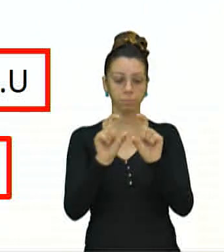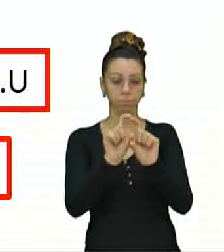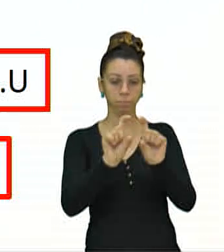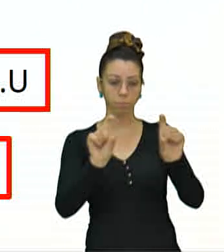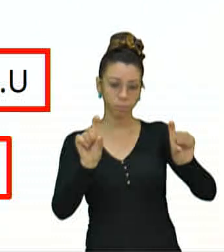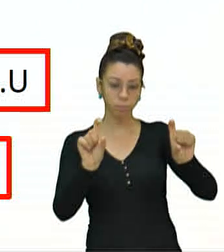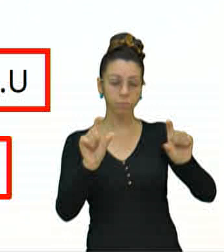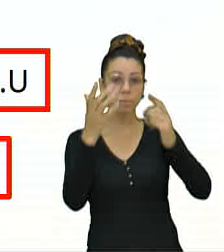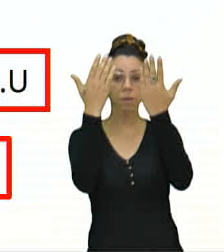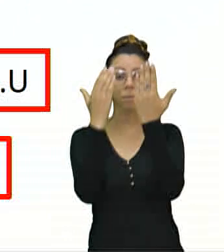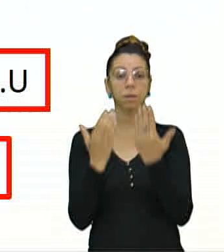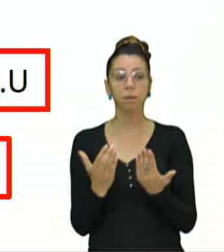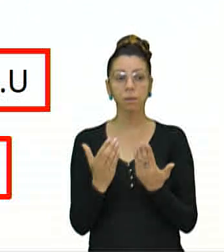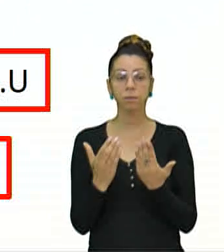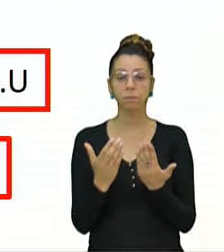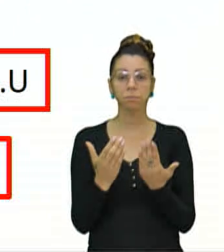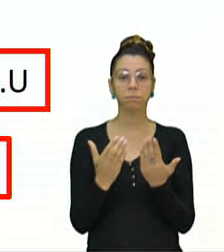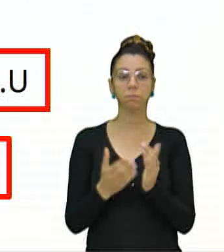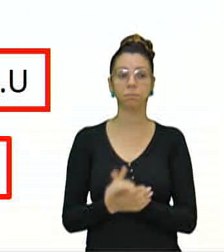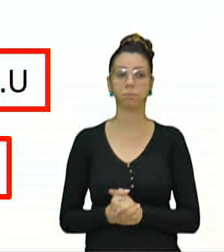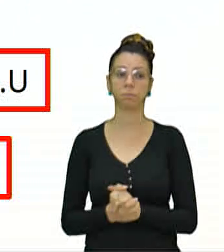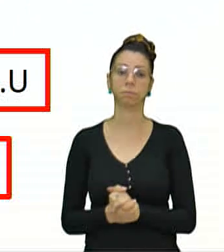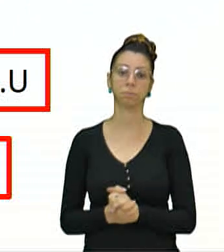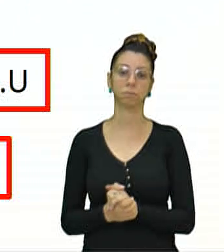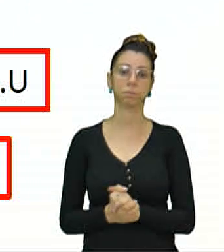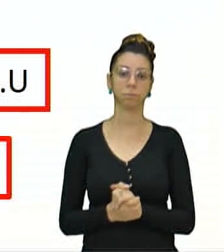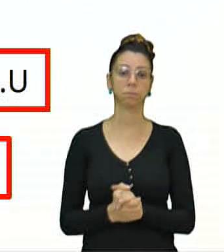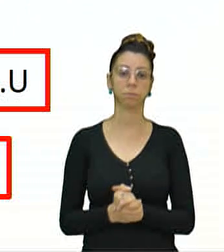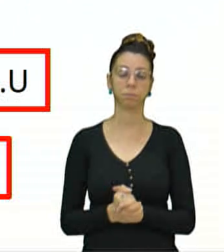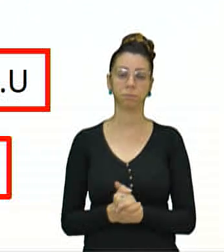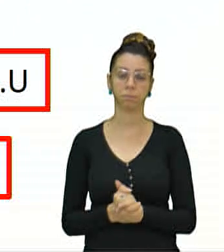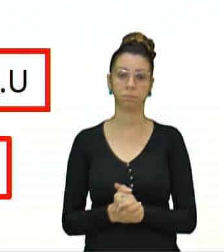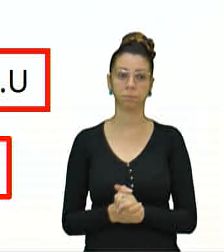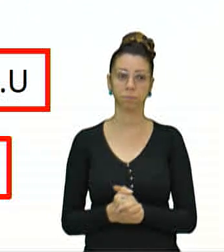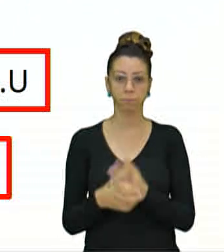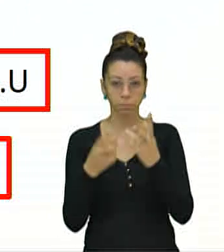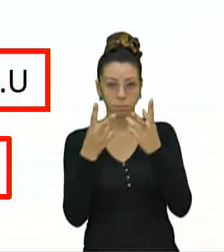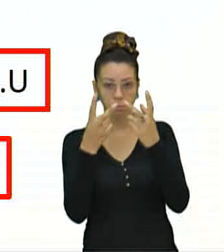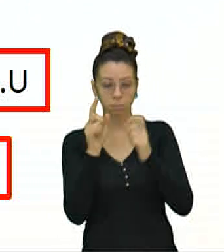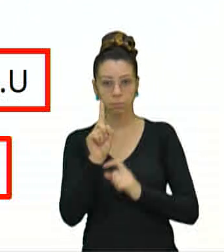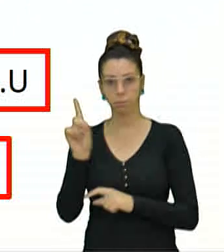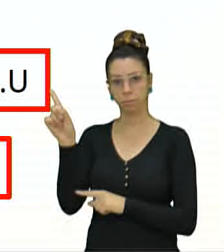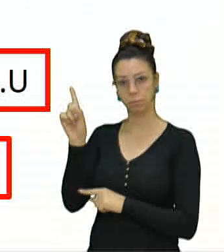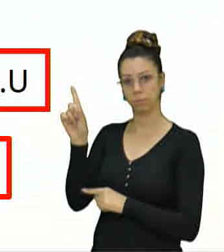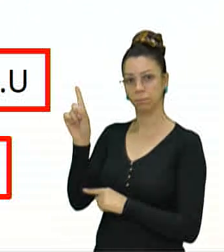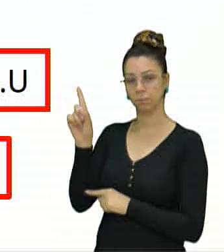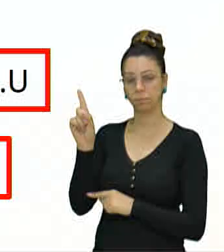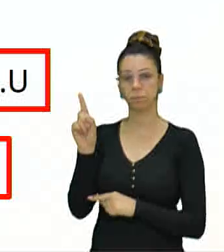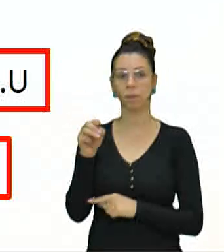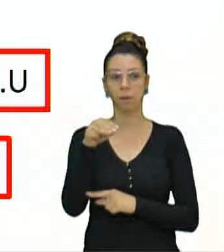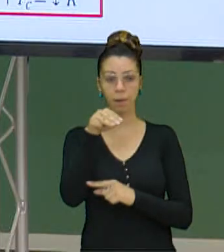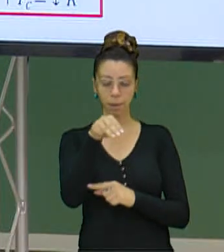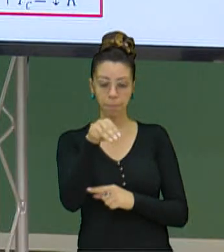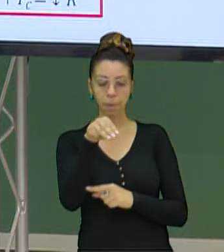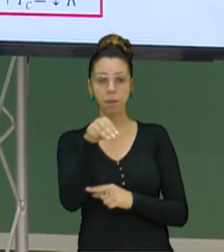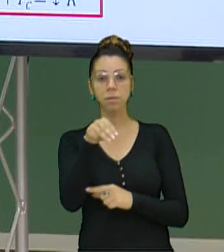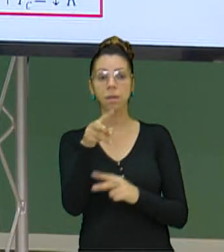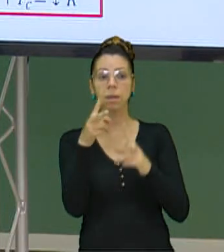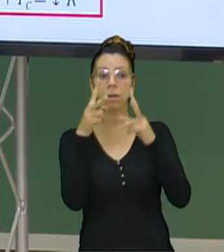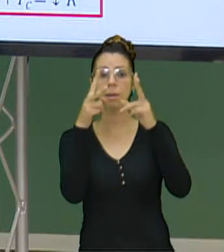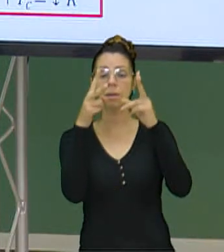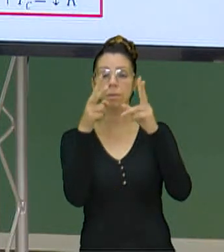só uma análise da equação, literalmente. Vejam, se você observar aqui, a massa é proporcional à